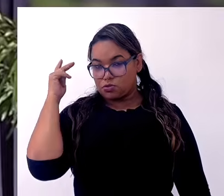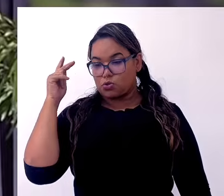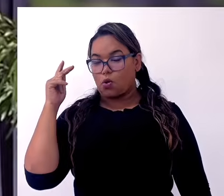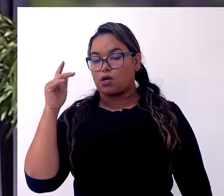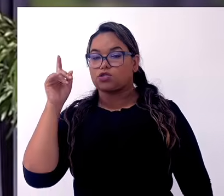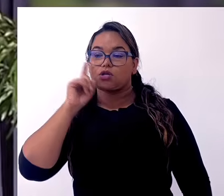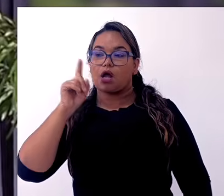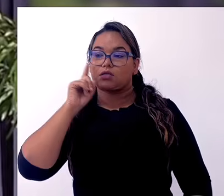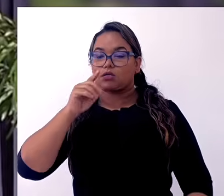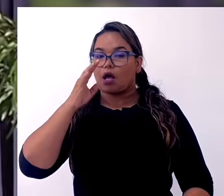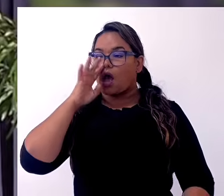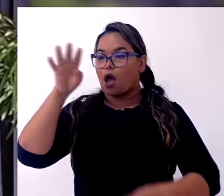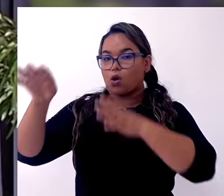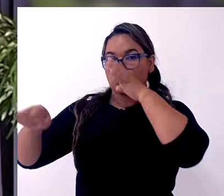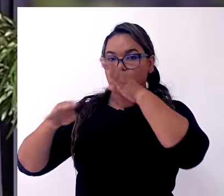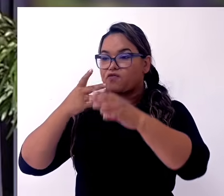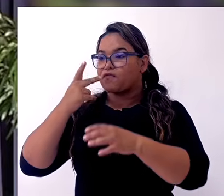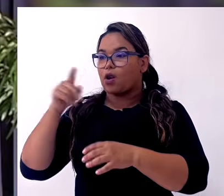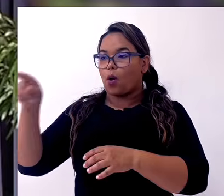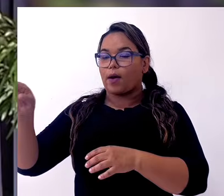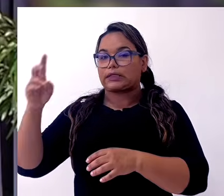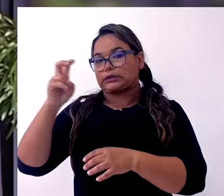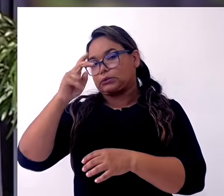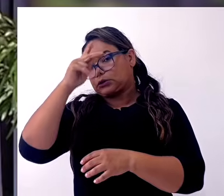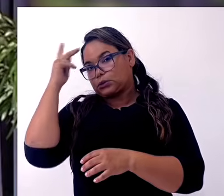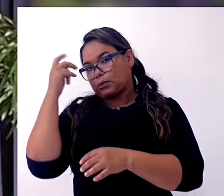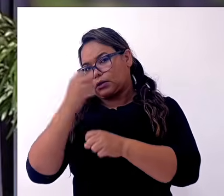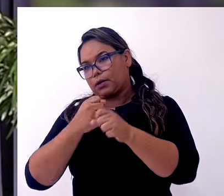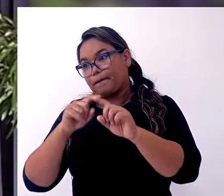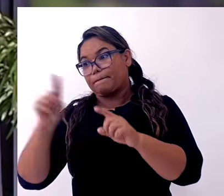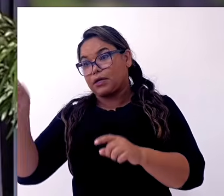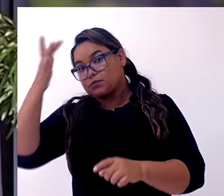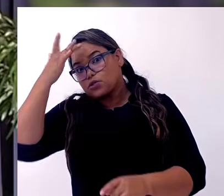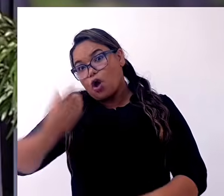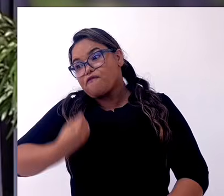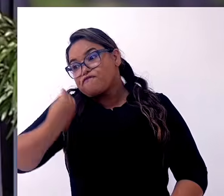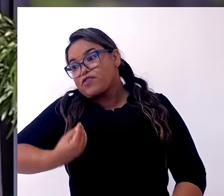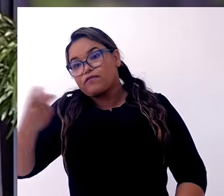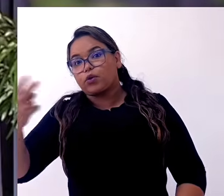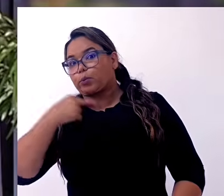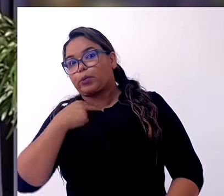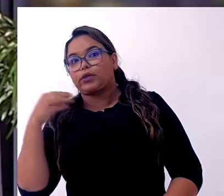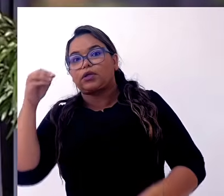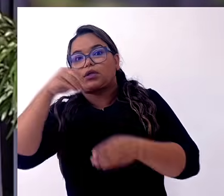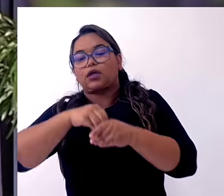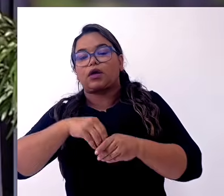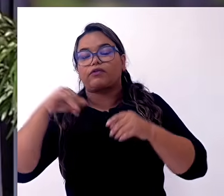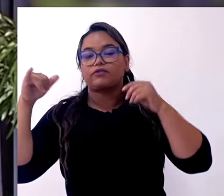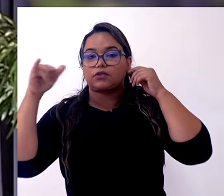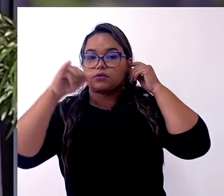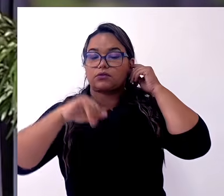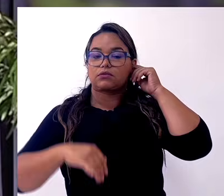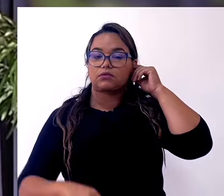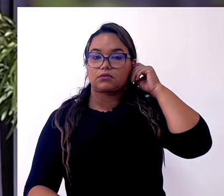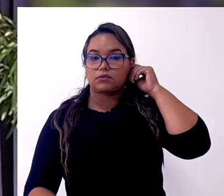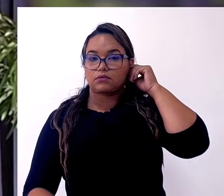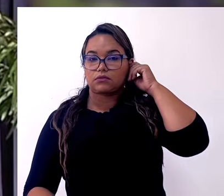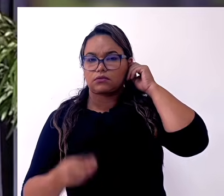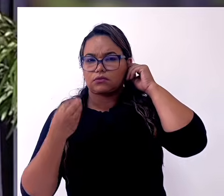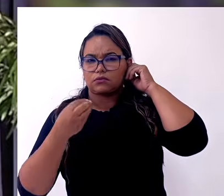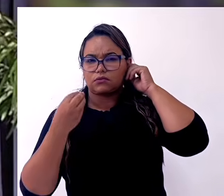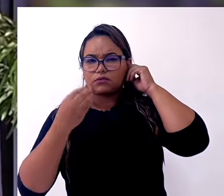Quando eles liberaram os nomes, imediatamente houve uma resposta dos países árabes, porque 5 dos terroristas, dos supostos terroristas